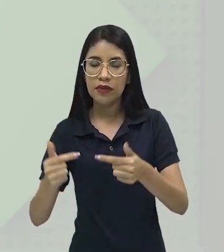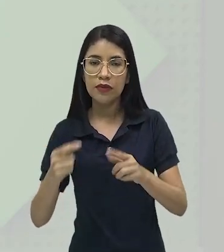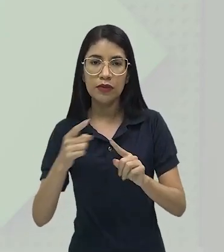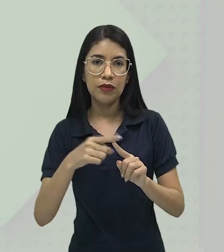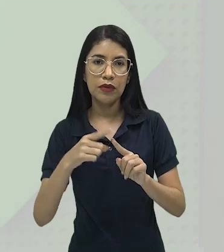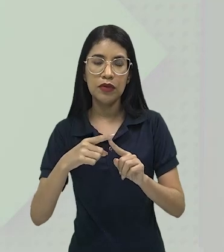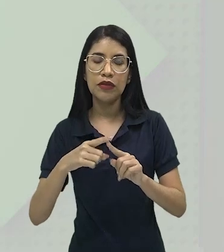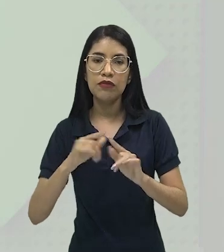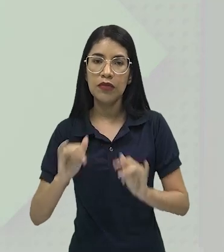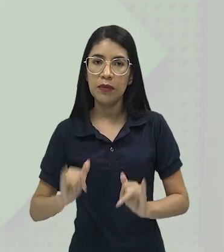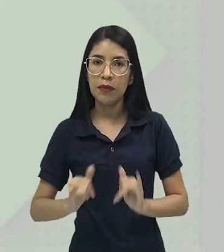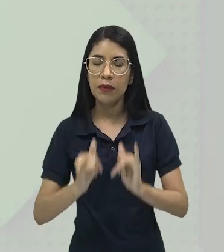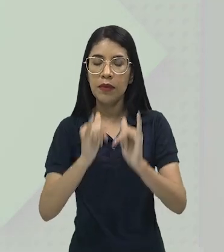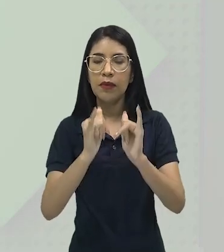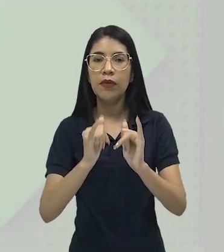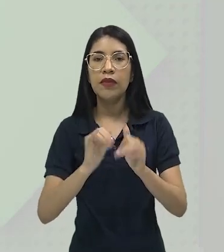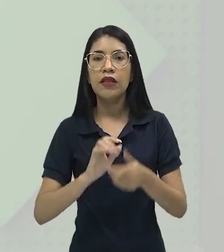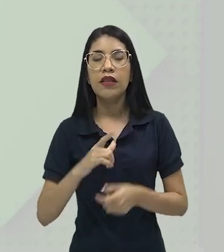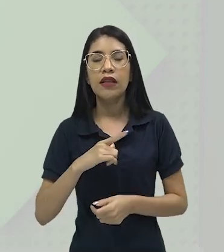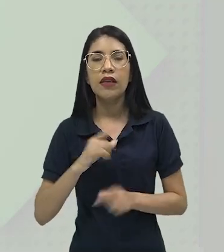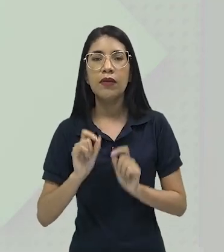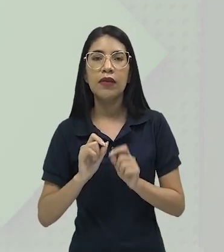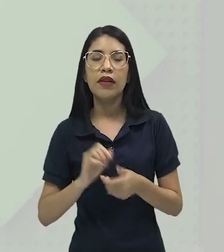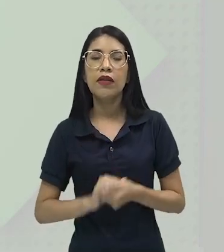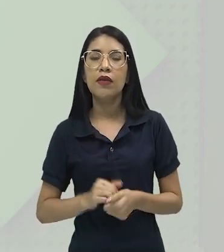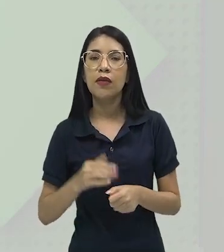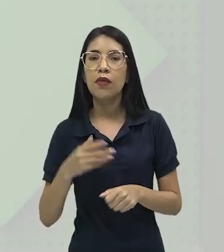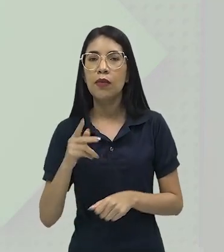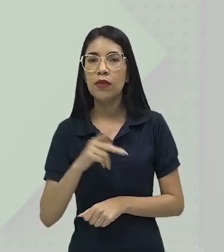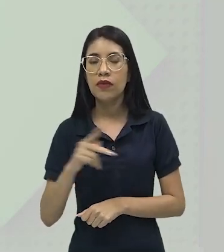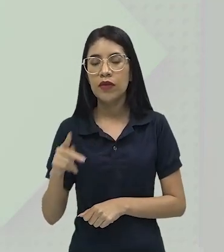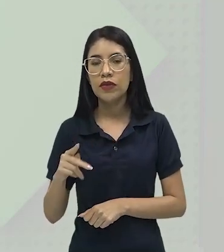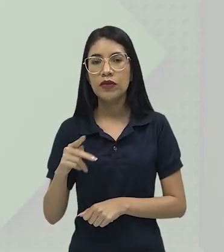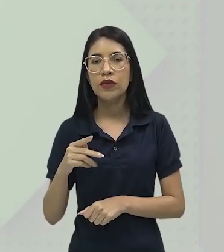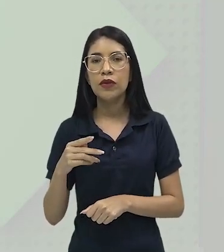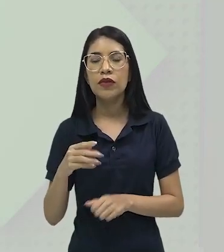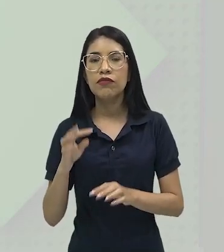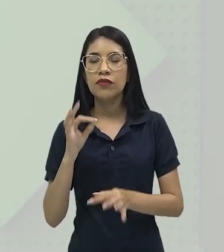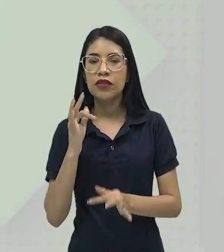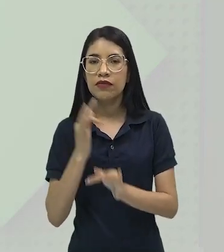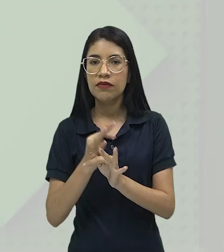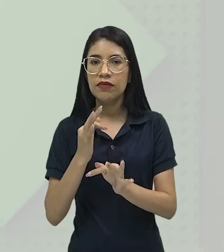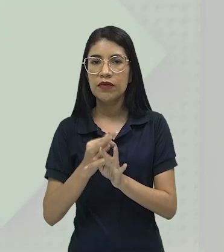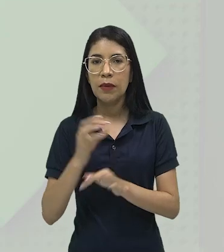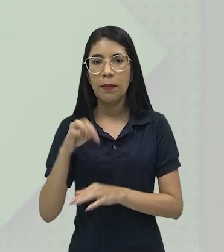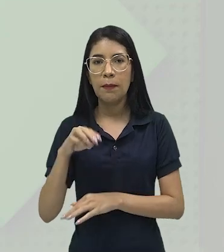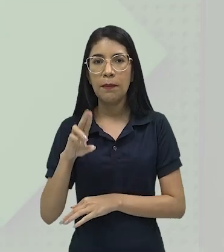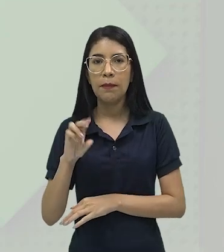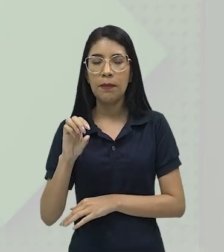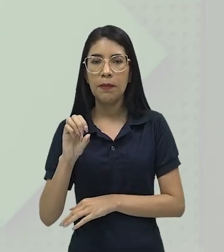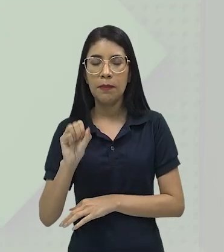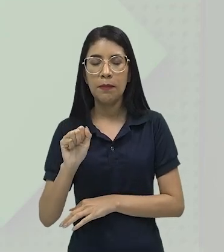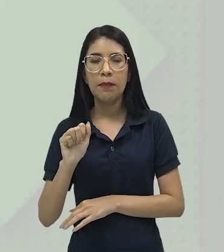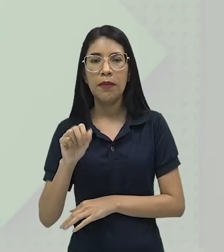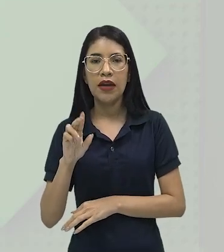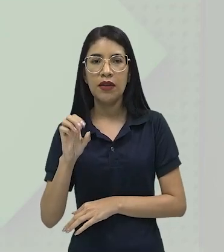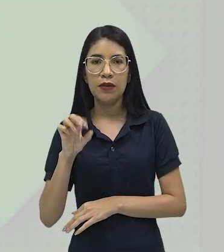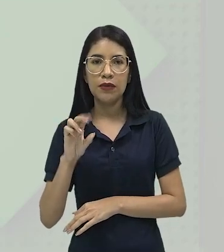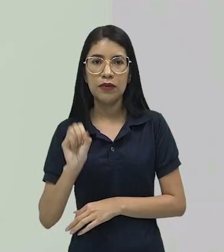tipo de usina, nós temos aí a participação do nosso professor de física, Marcos Kelvin.